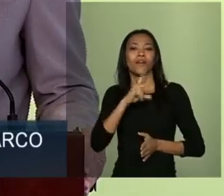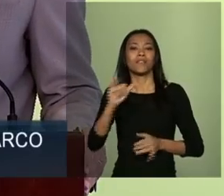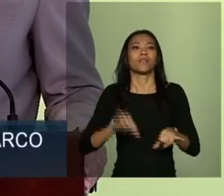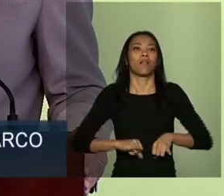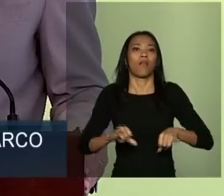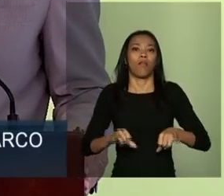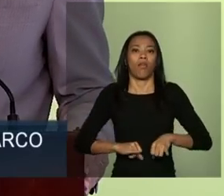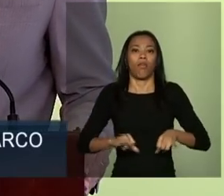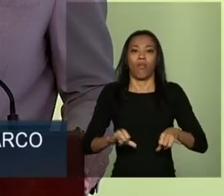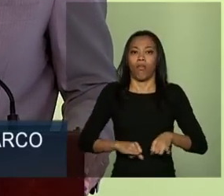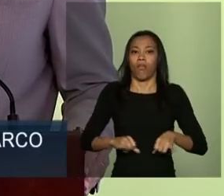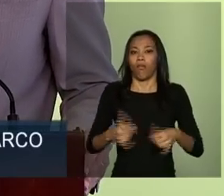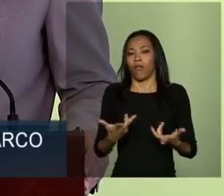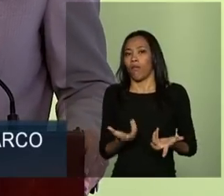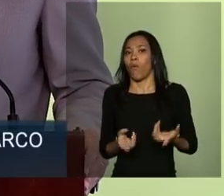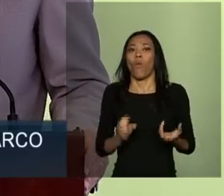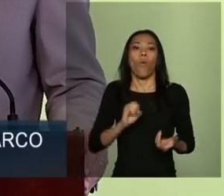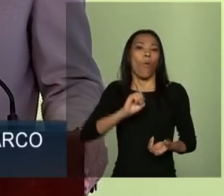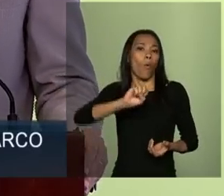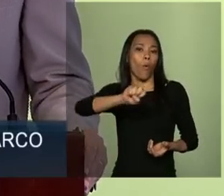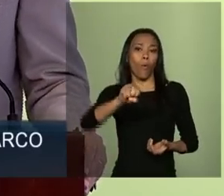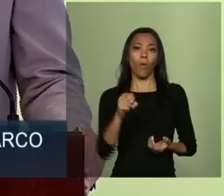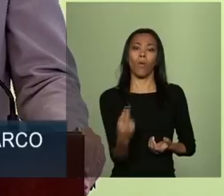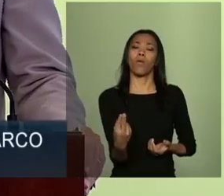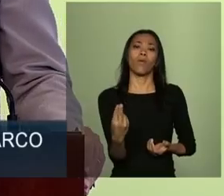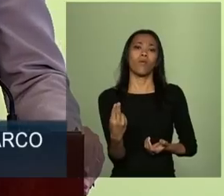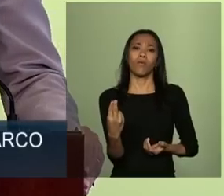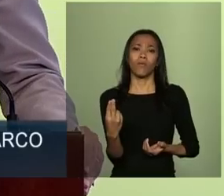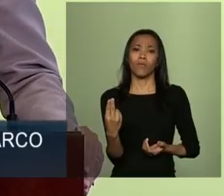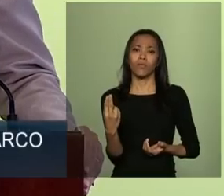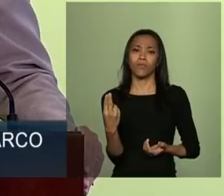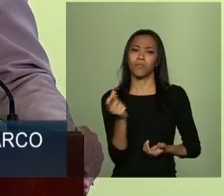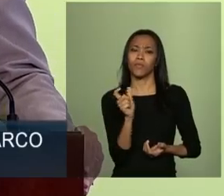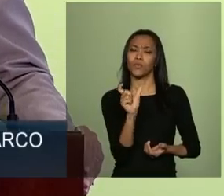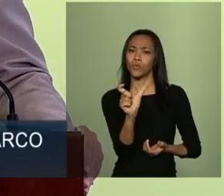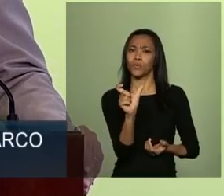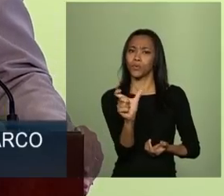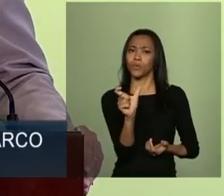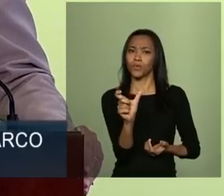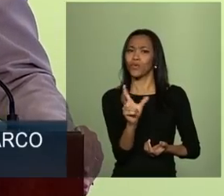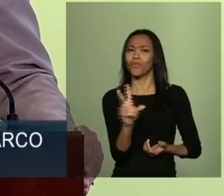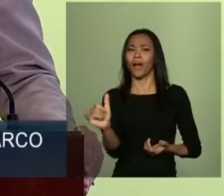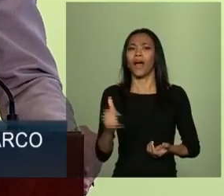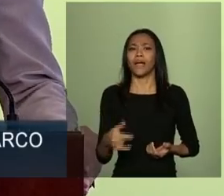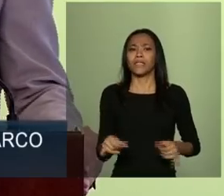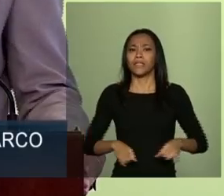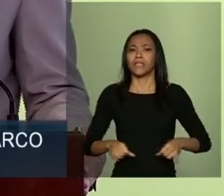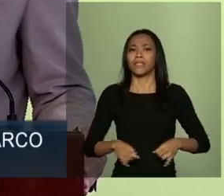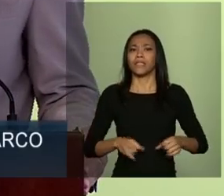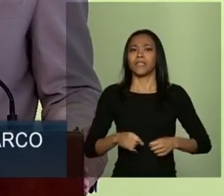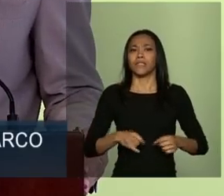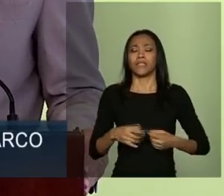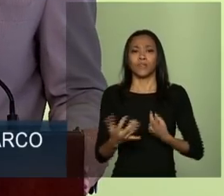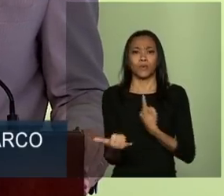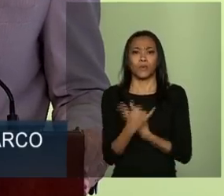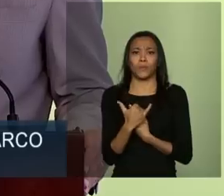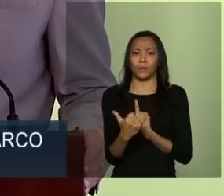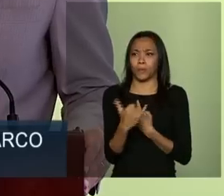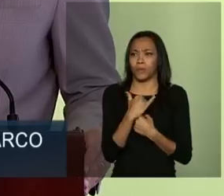molestados, ou, se quisermos usar uma palavra mais contemporânea, não sofrerão mais o bullying, é